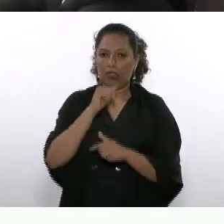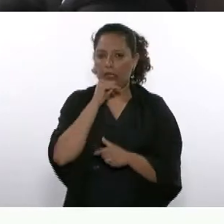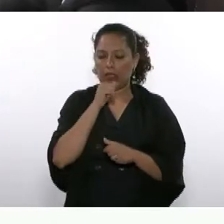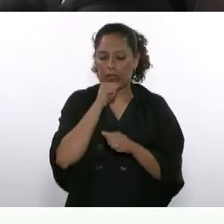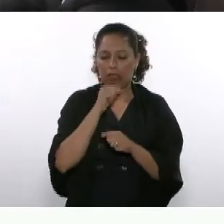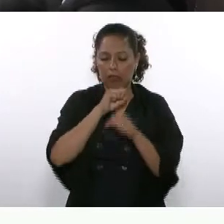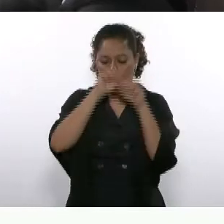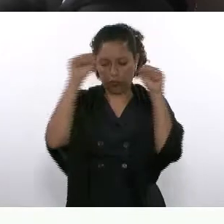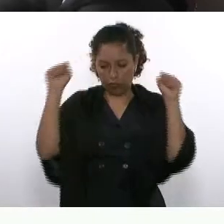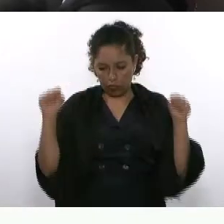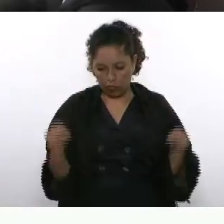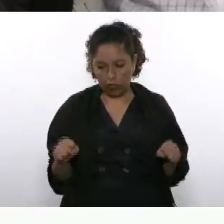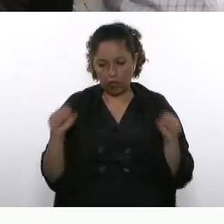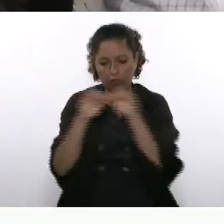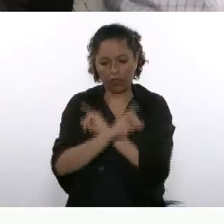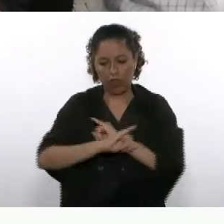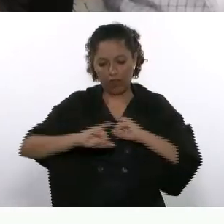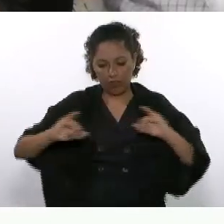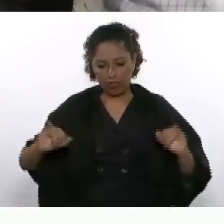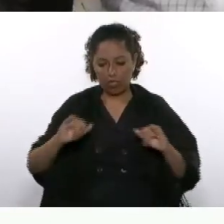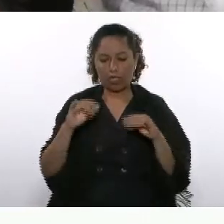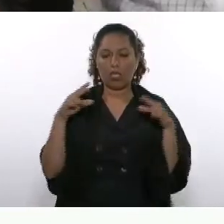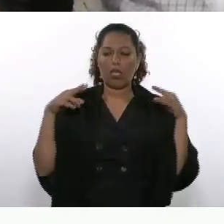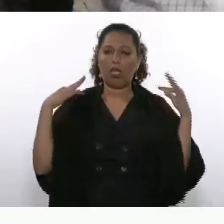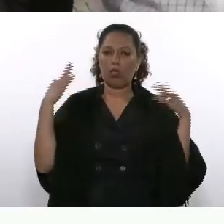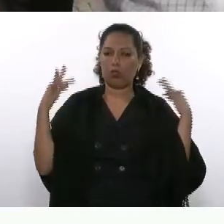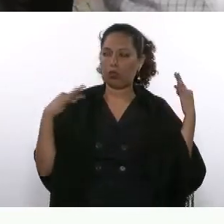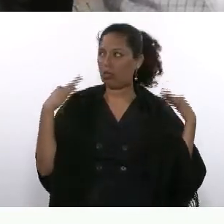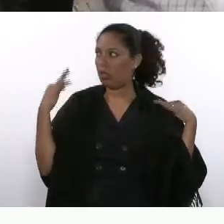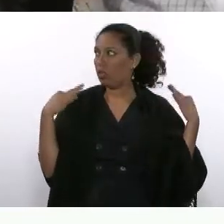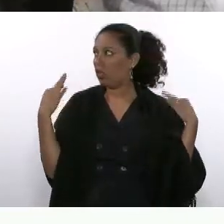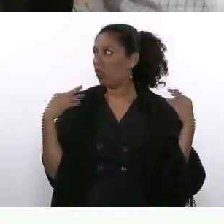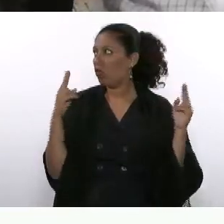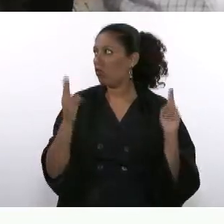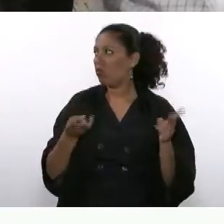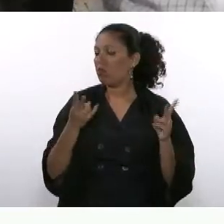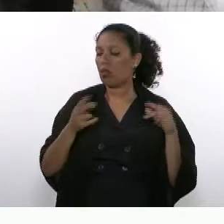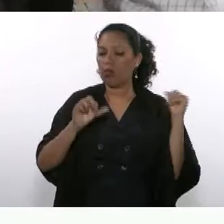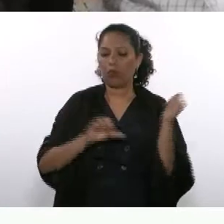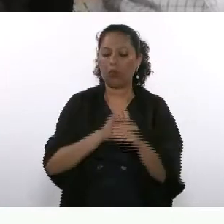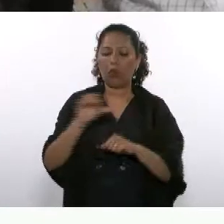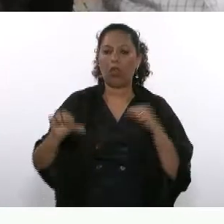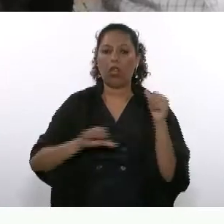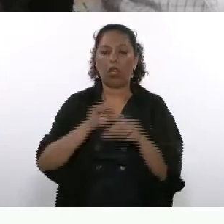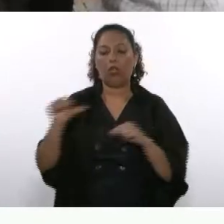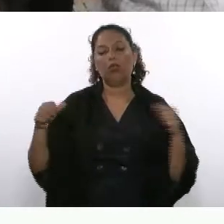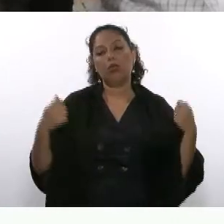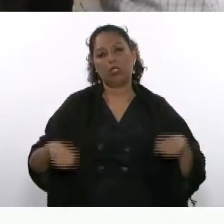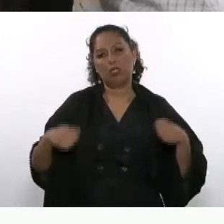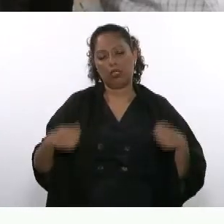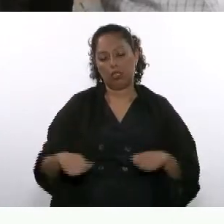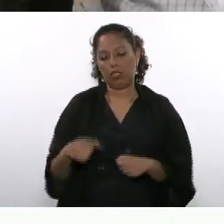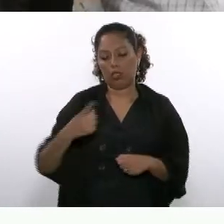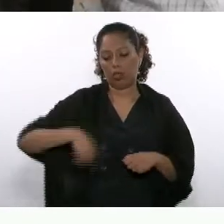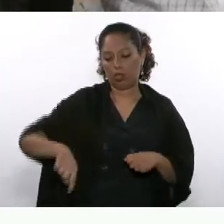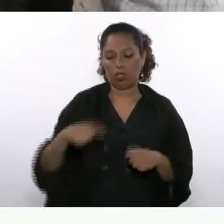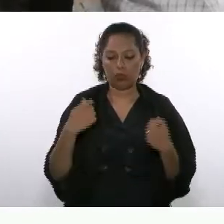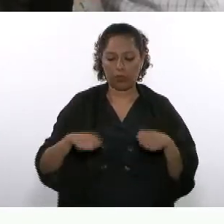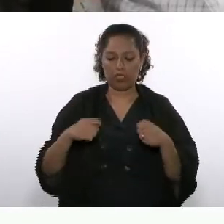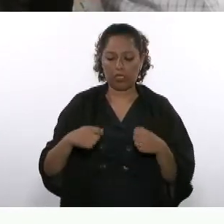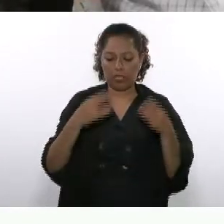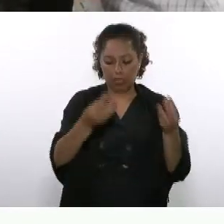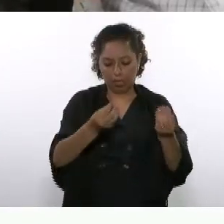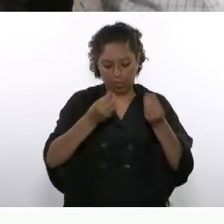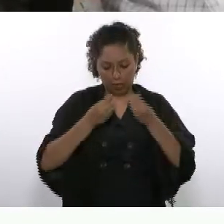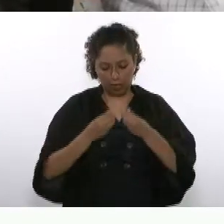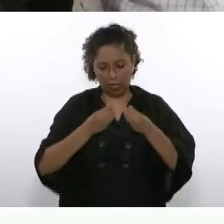informações turísticas é diariamente, semanalmente, sendo atualizado, o que nos faz não só receber os municípios